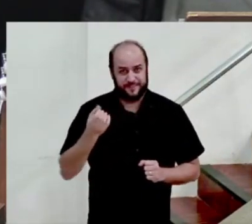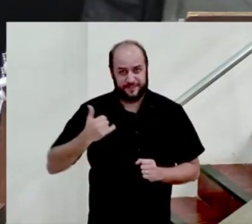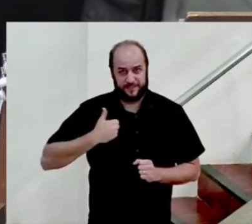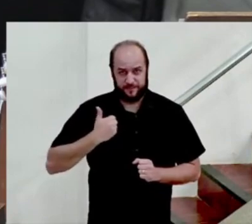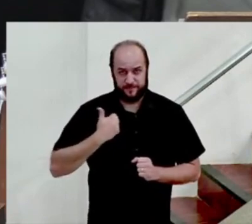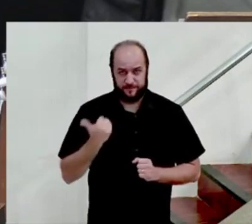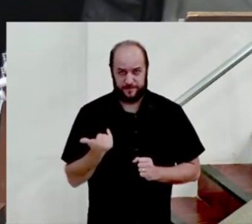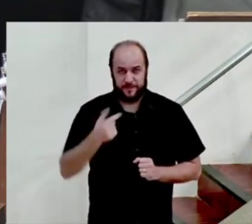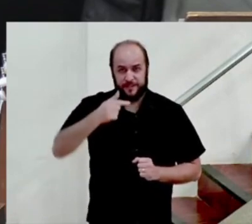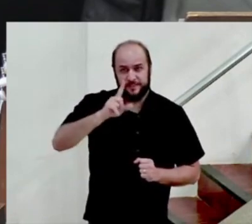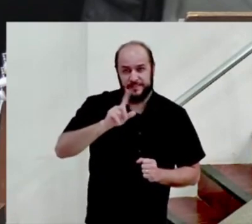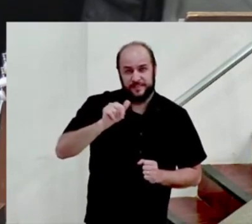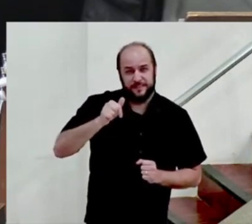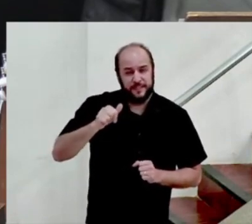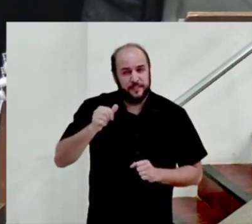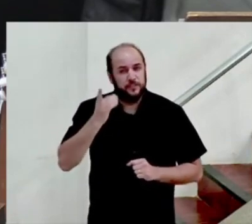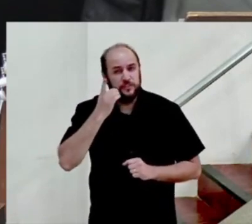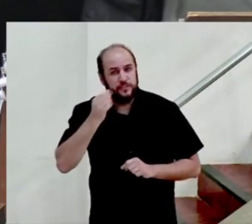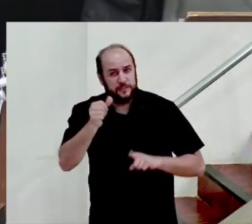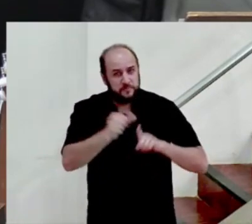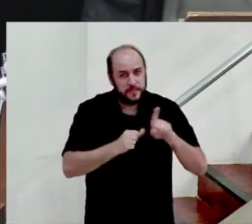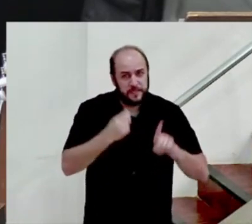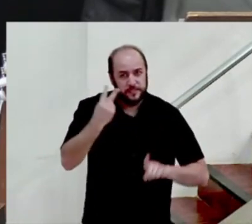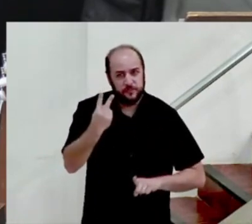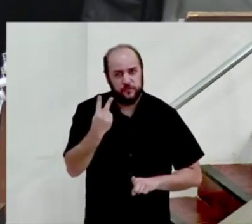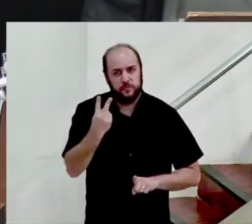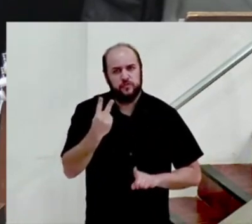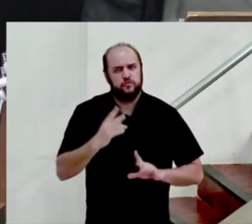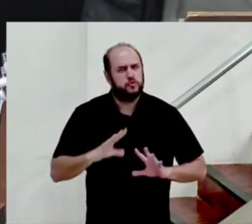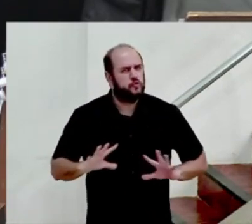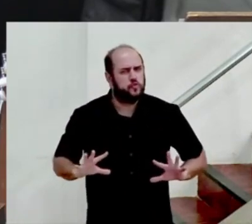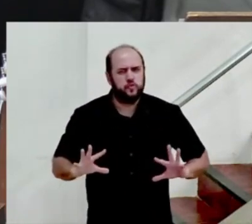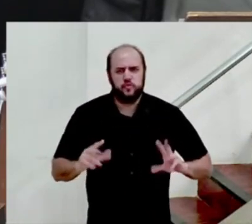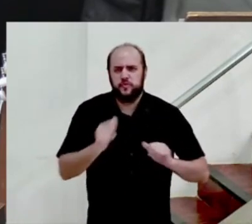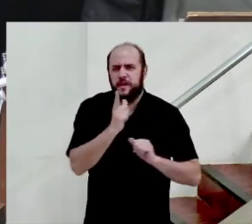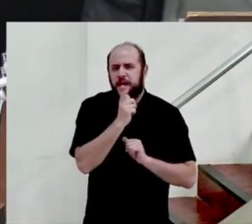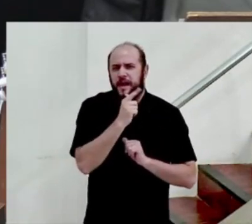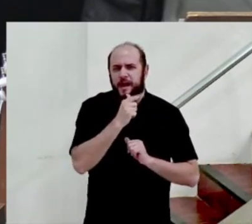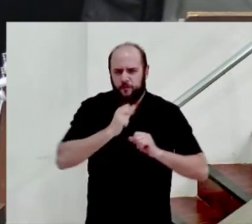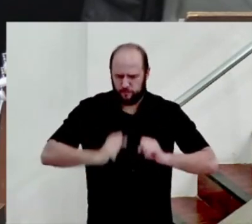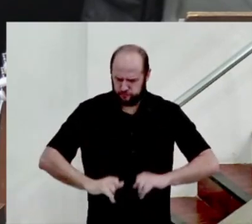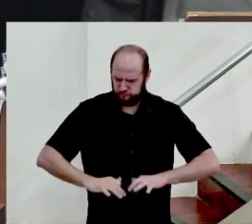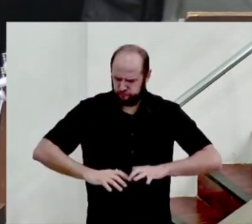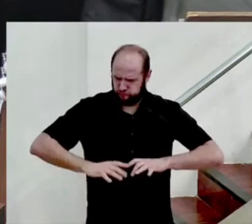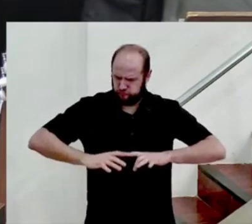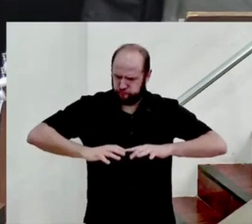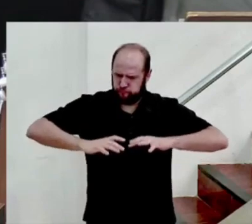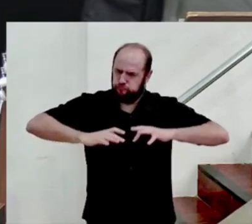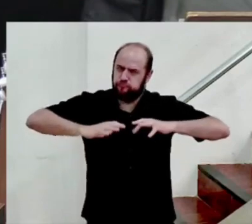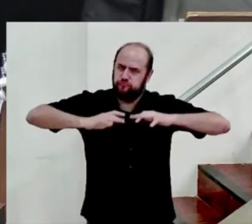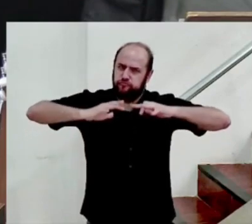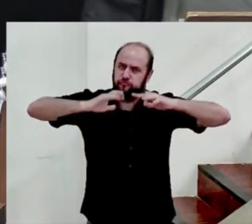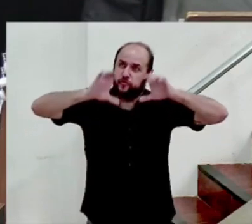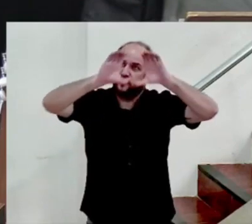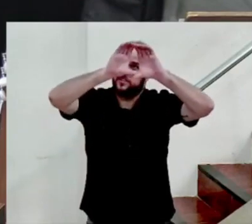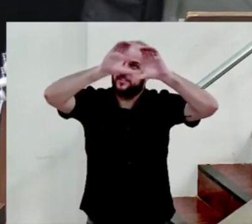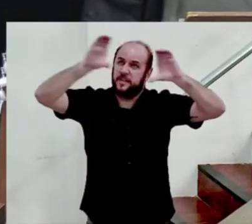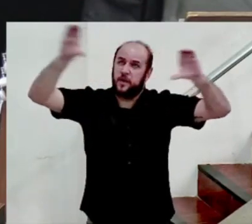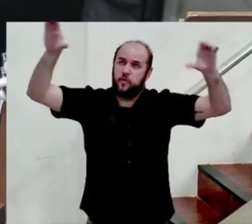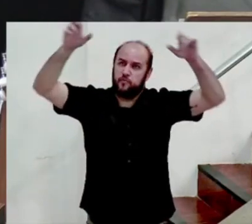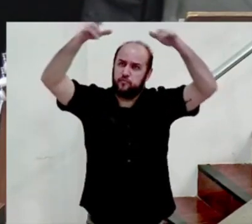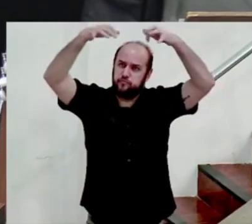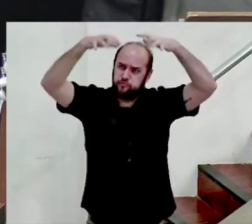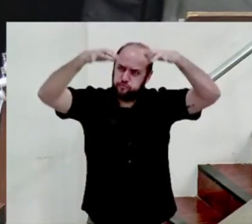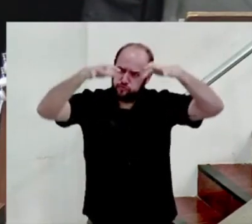17 dias do 2º mês, nesse dia romperam-se todas as fontes do grande abismo, e as comportas do céu se abriram, e